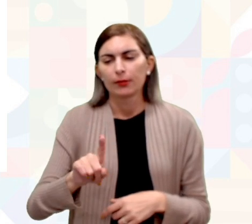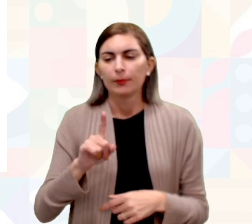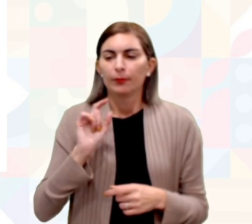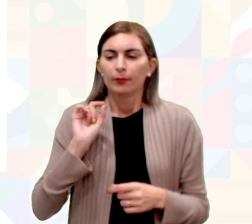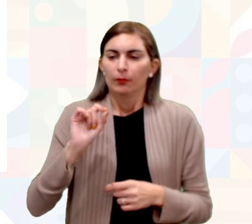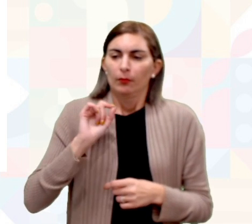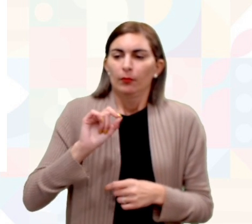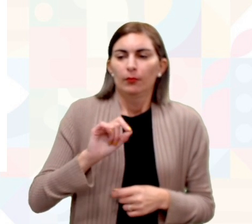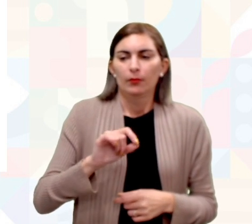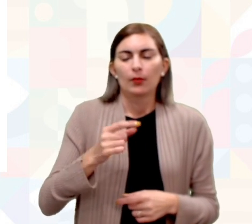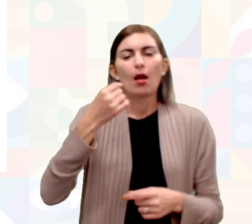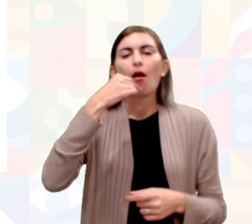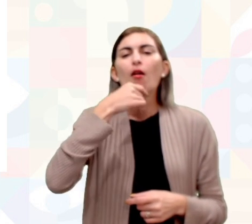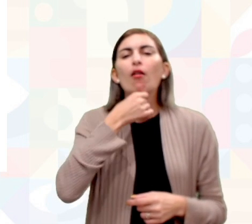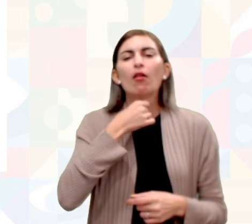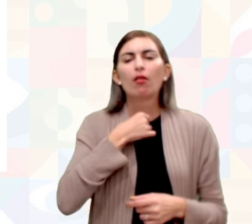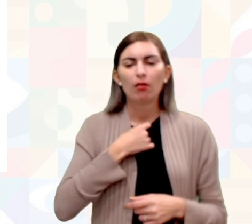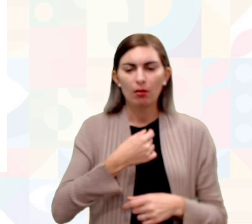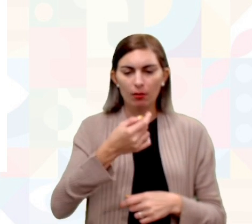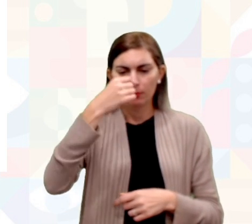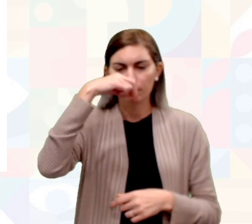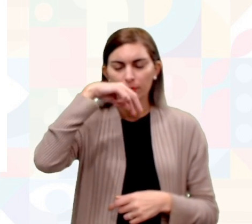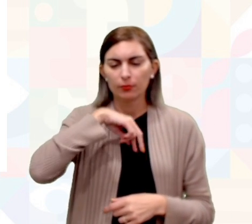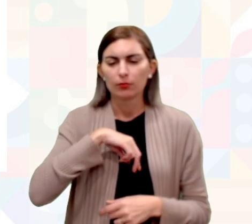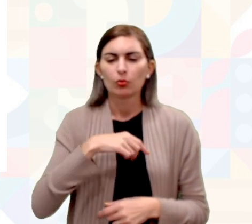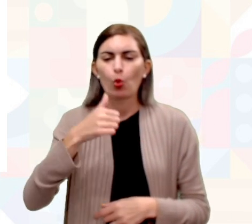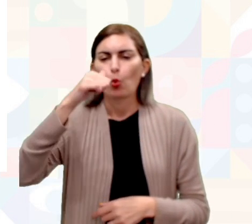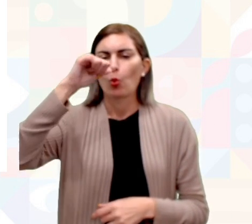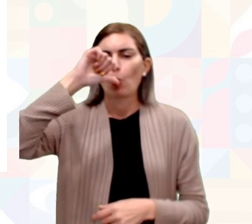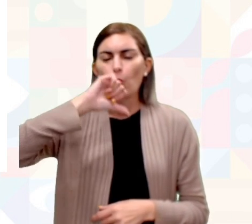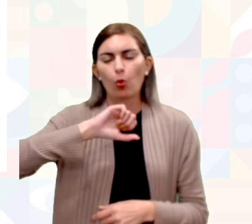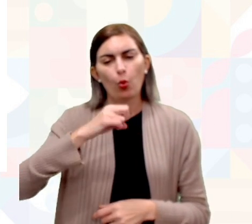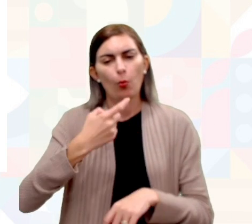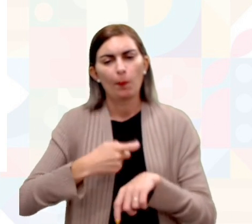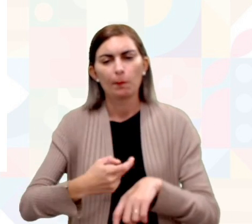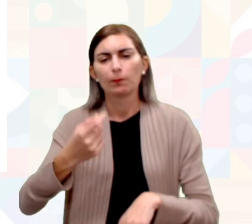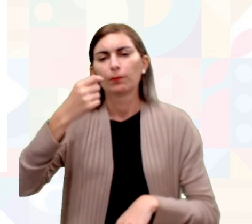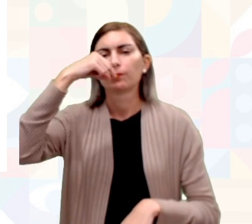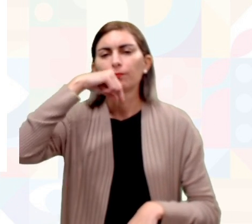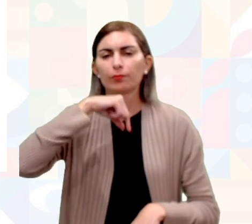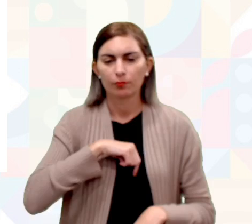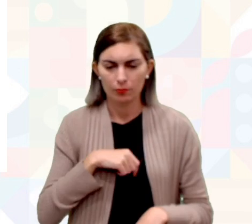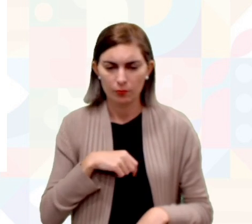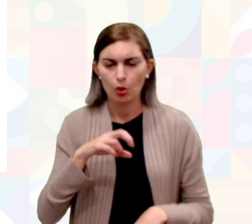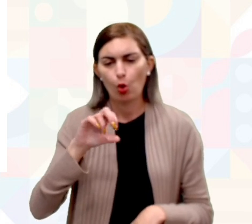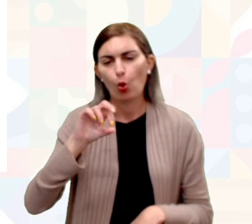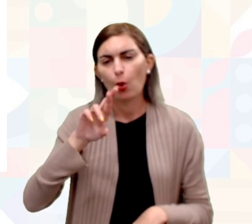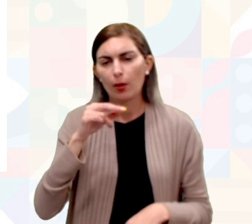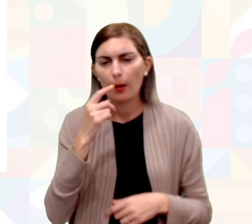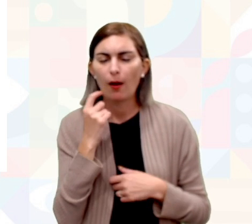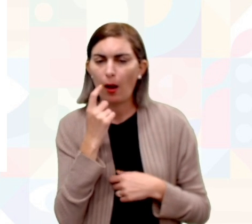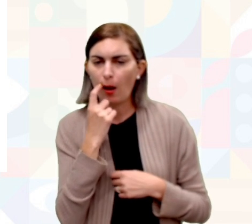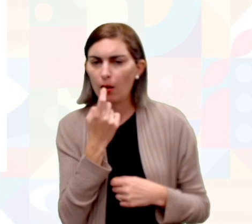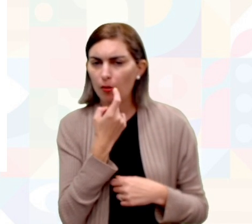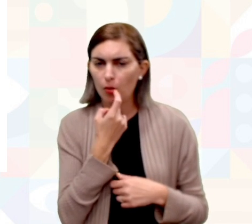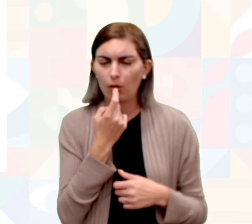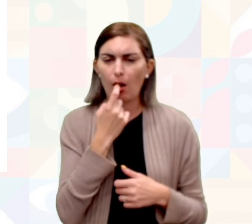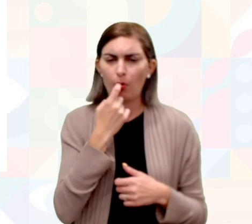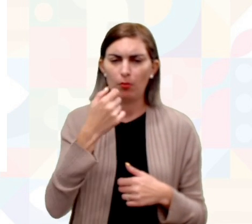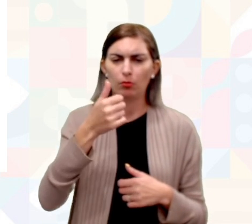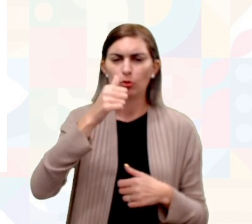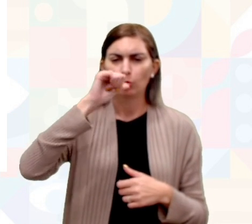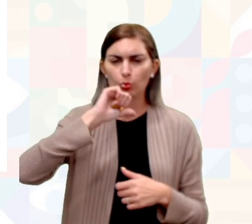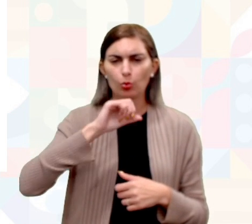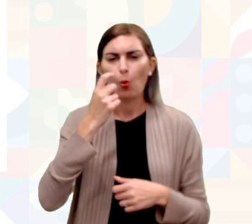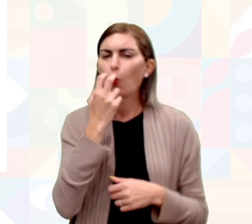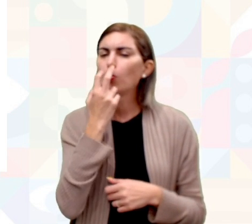né, pela traqueia, de substância, seja líquida ou sólida, diretamente por via oral ou nasal, ou ainda pela